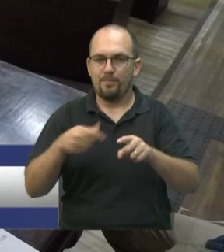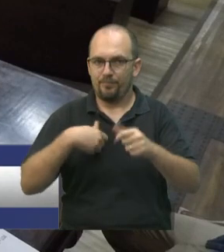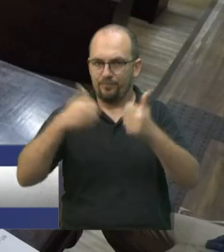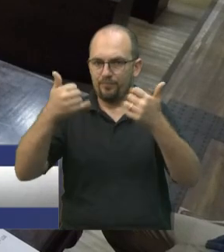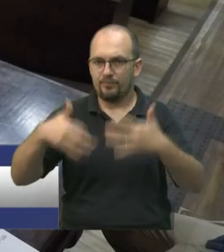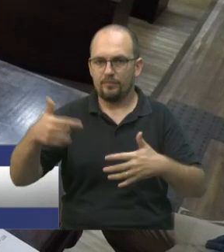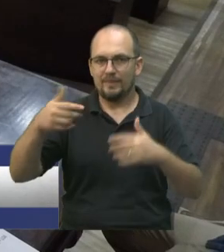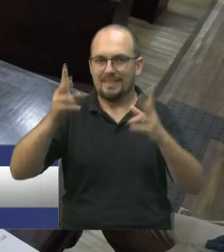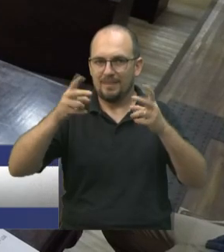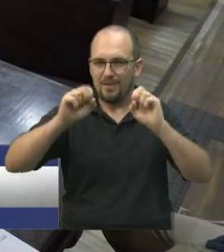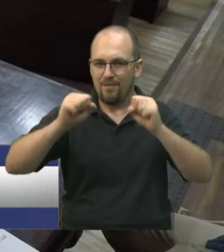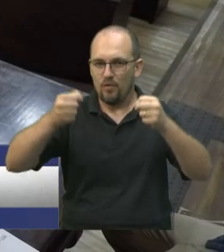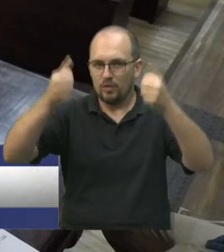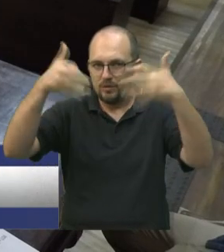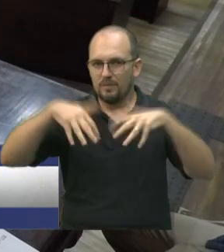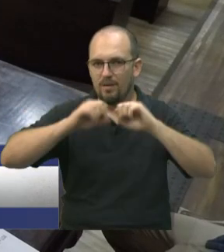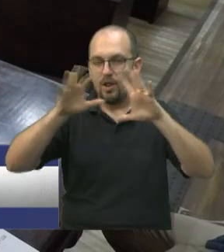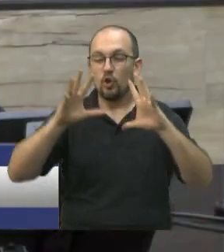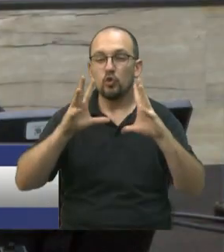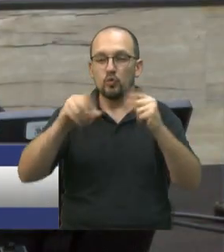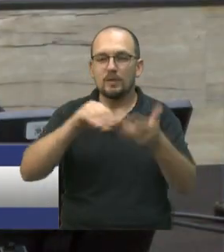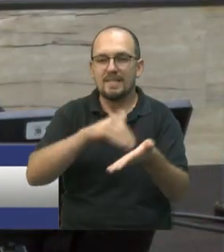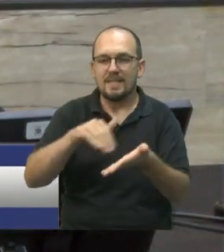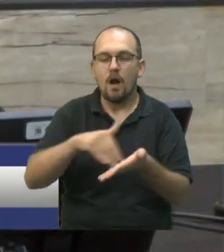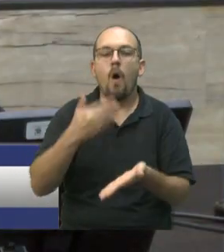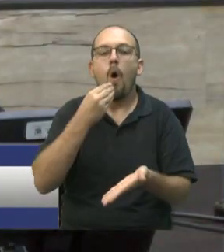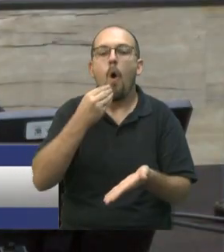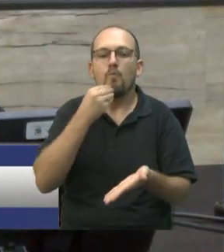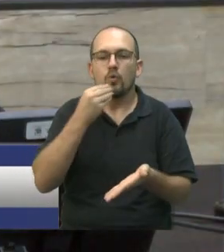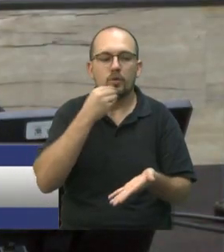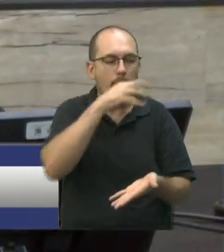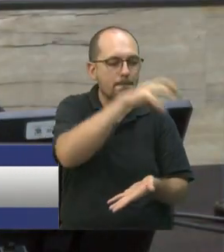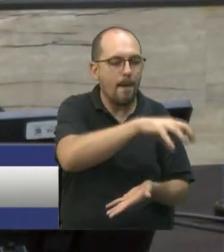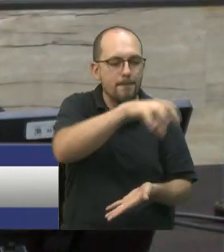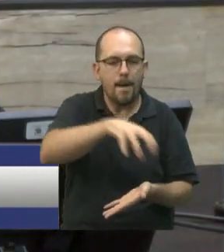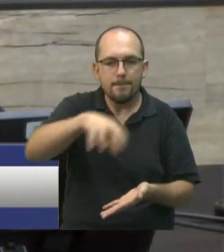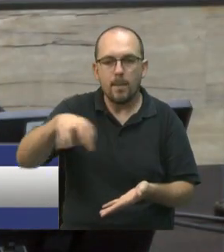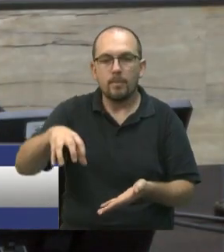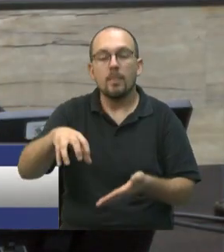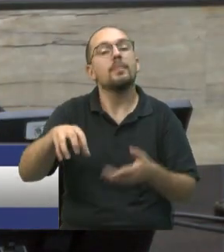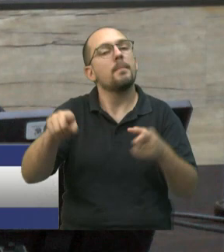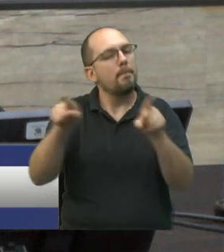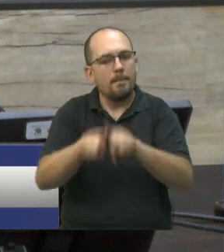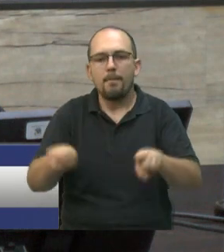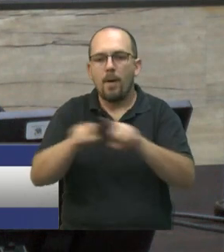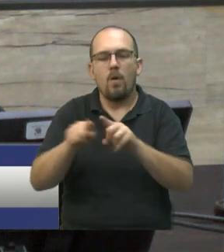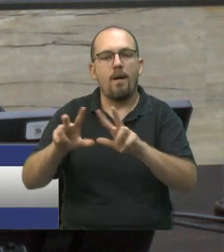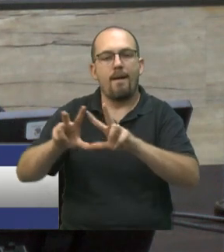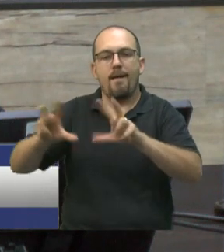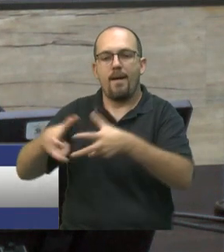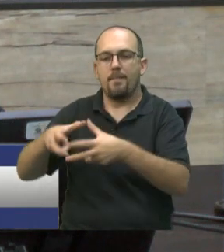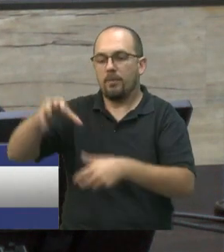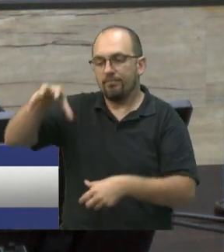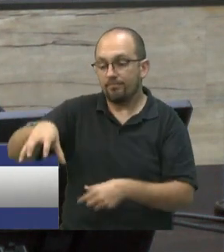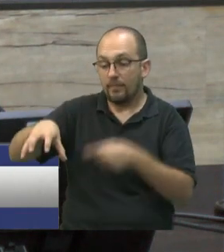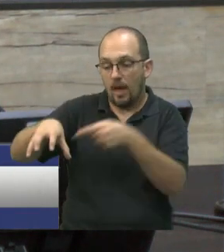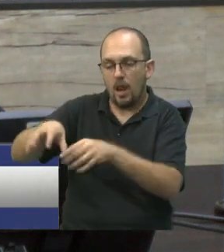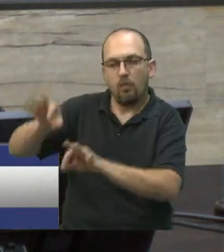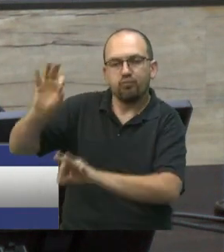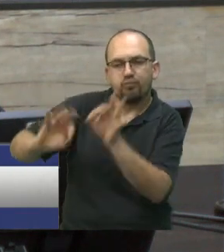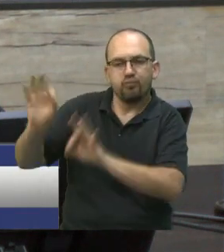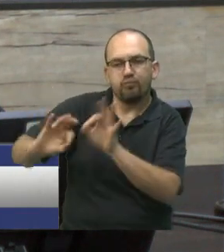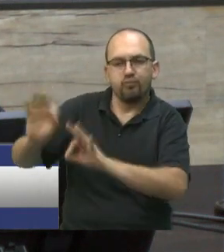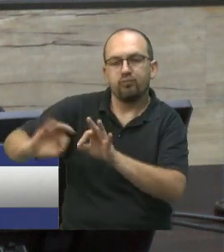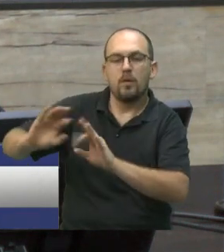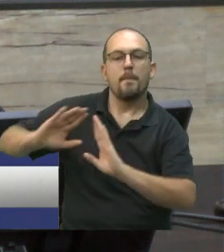reforçando para todos, que todas as secretarias tiveram oportunidade, também ocorreu também com a Câmara, tá? Ela fez